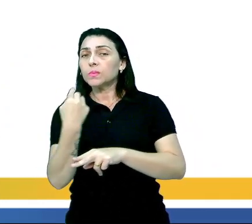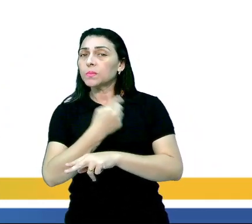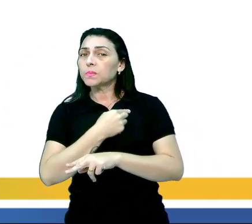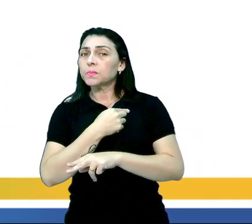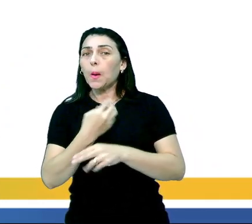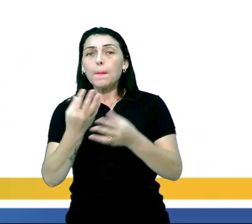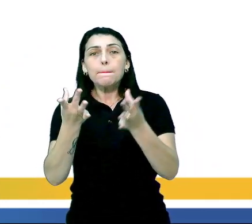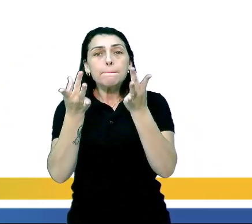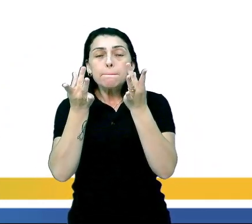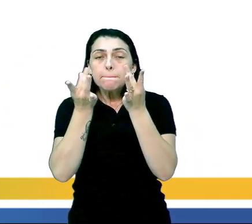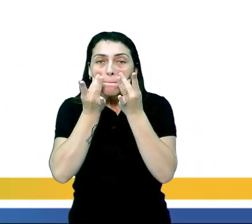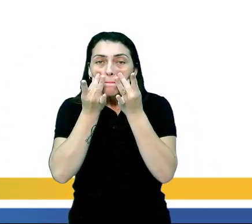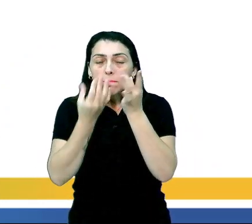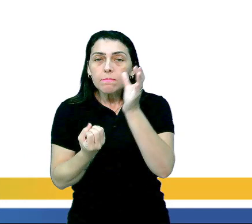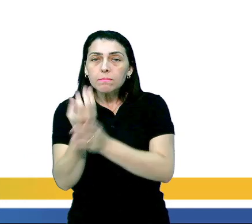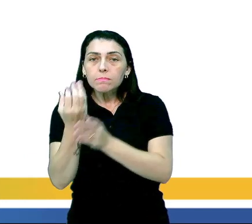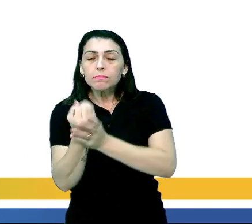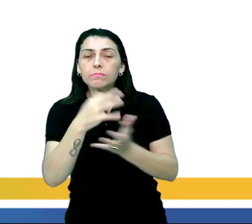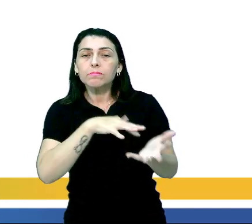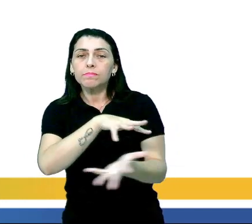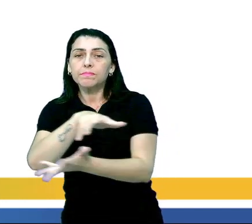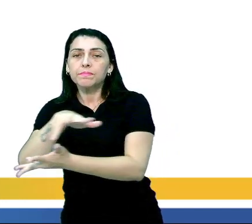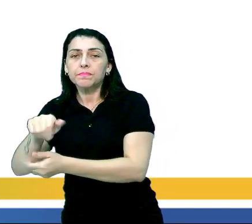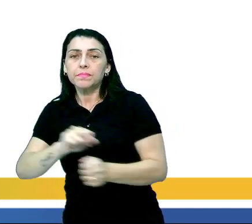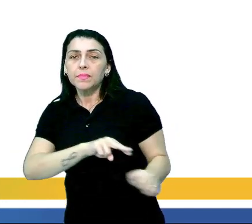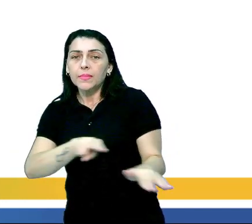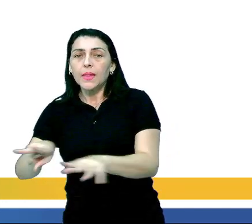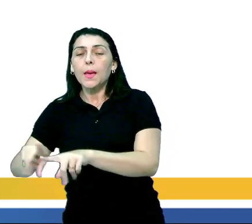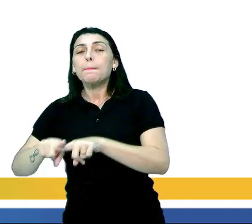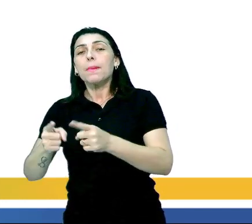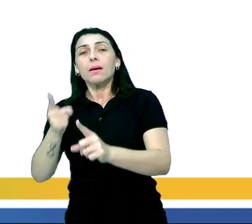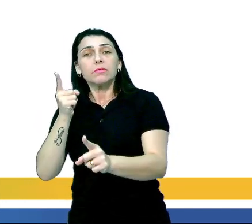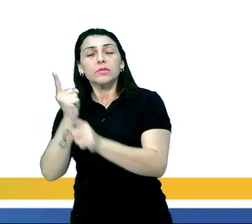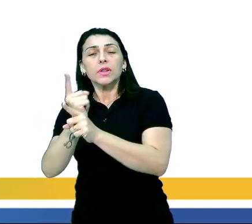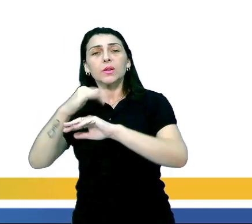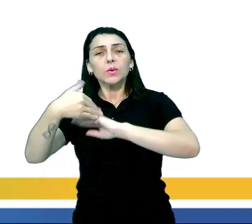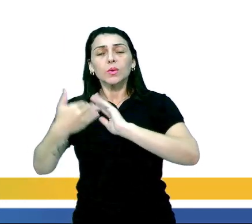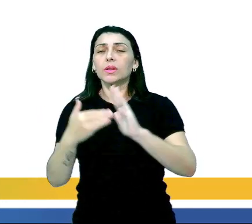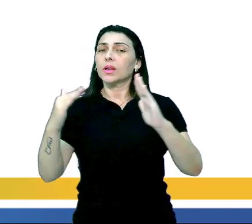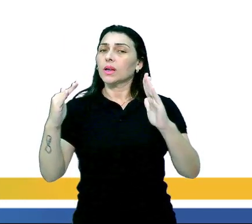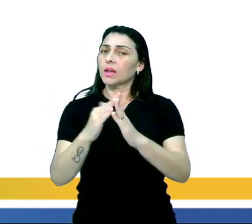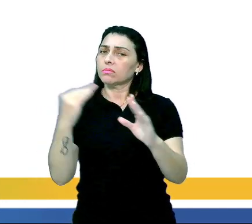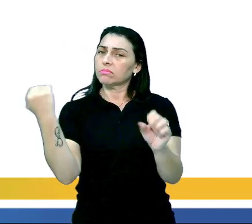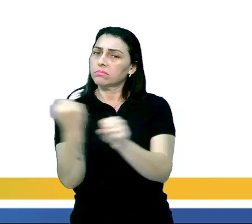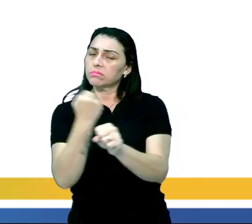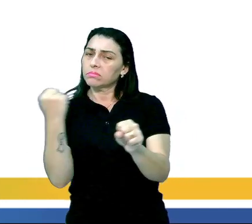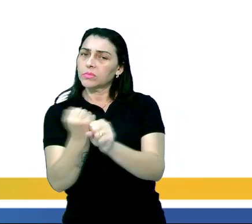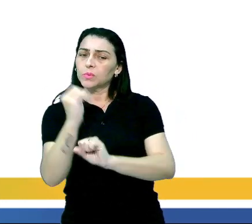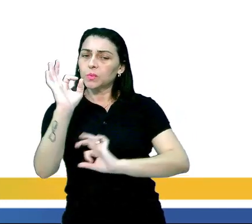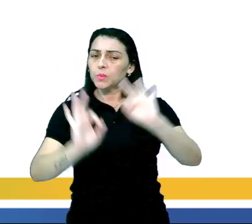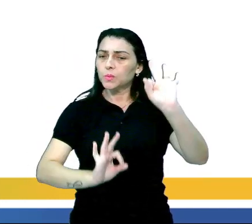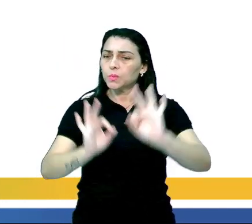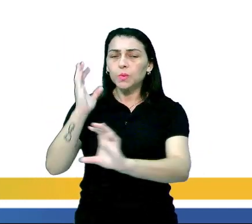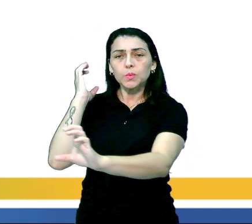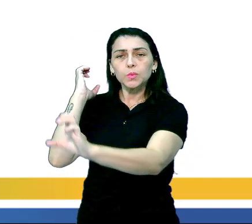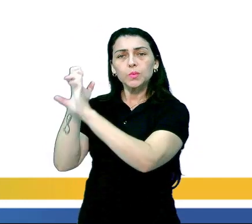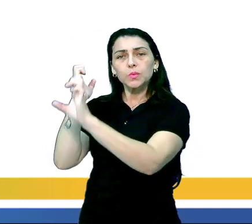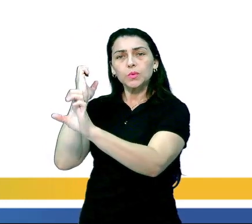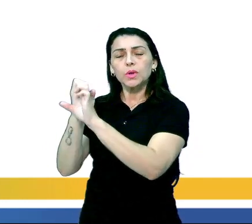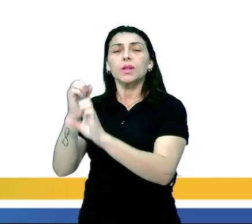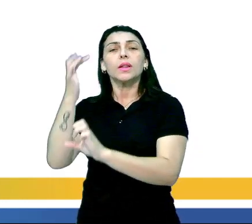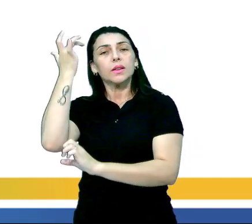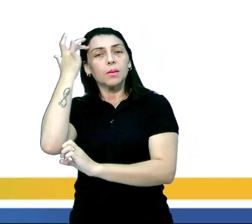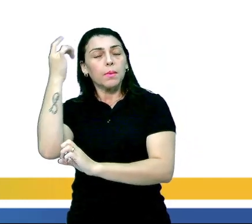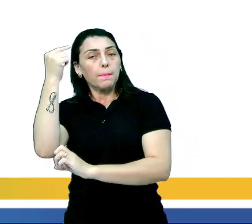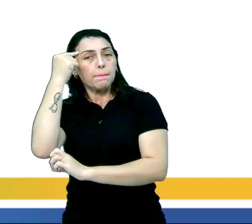não presenciou a criação. Mas ele vai achar que toda casa, para ser bem construída, os engenheiros também